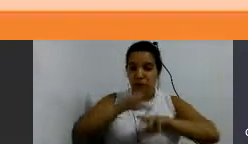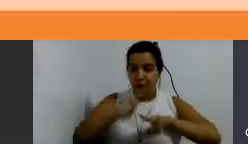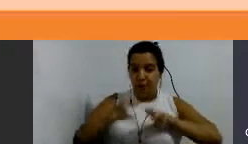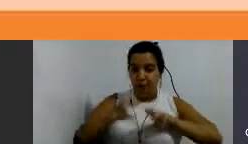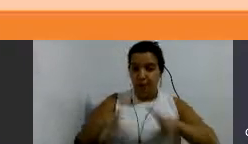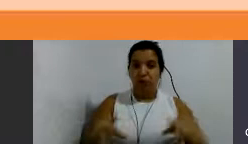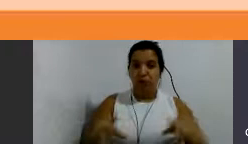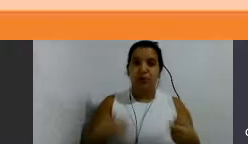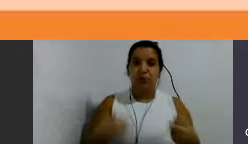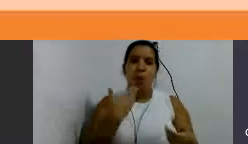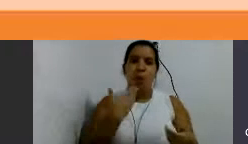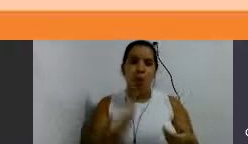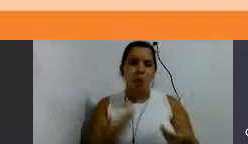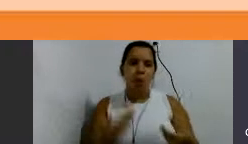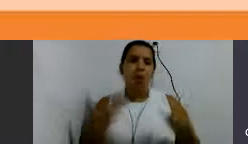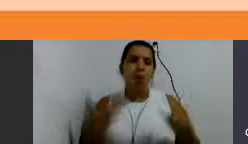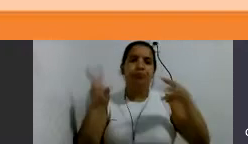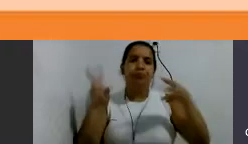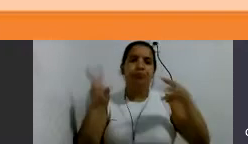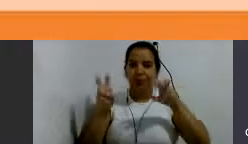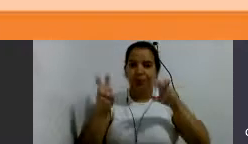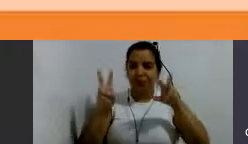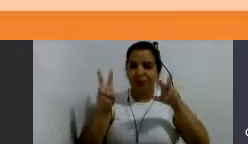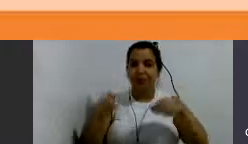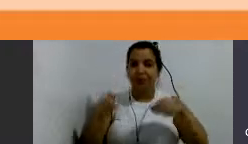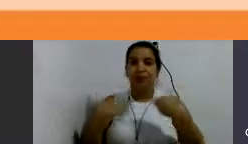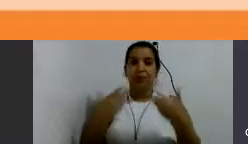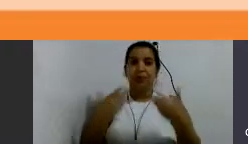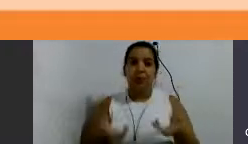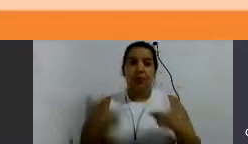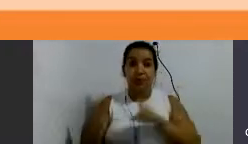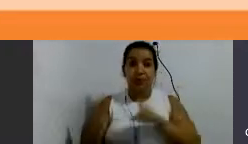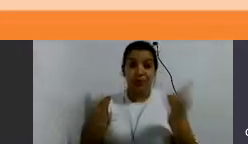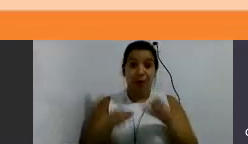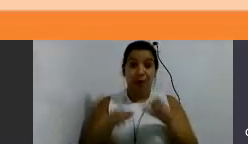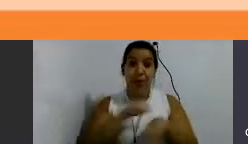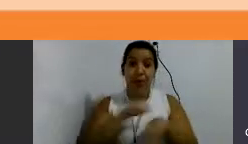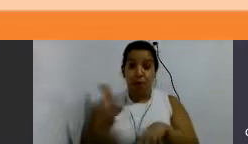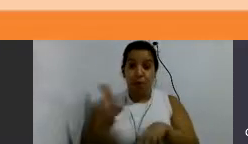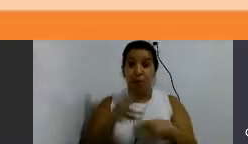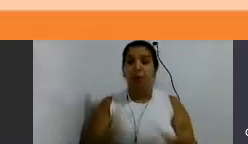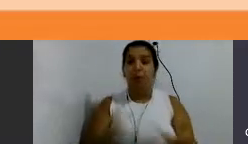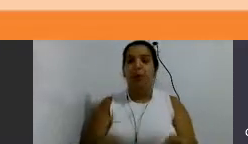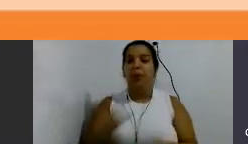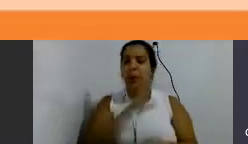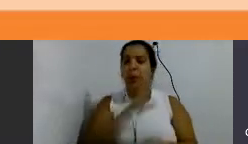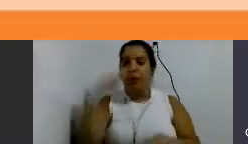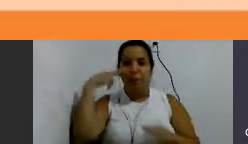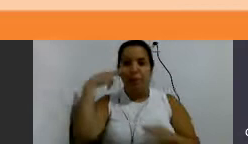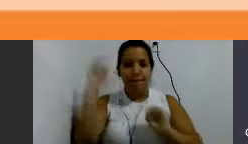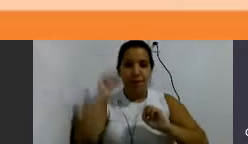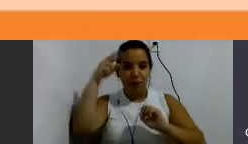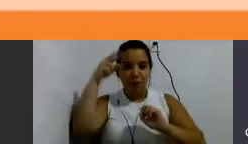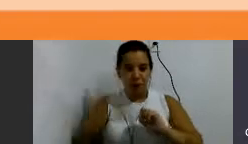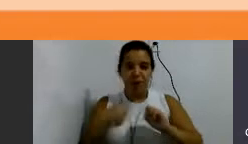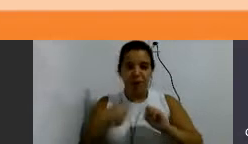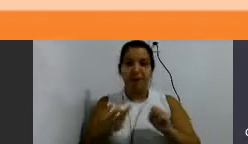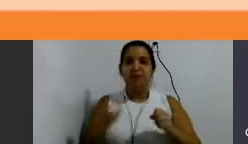Então, quais são os agentes etiológicos das leishmanioses? Então, a forma é cutânea, a gente tem Leishmania